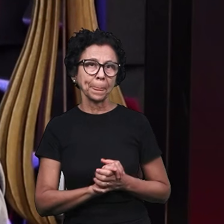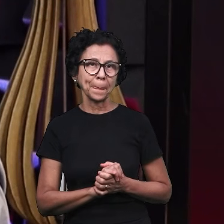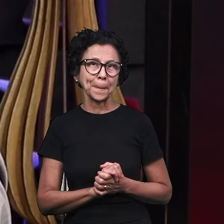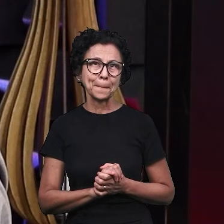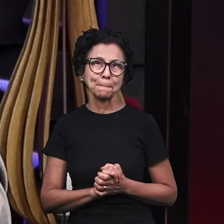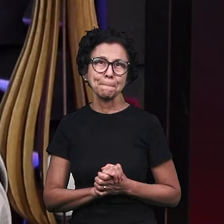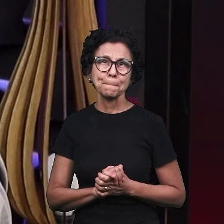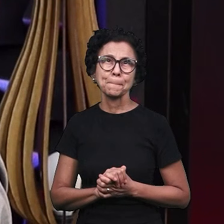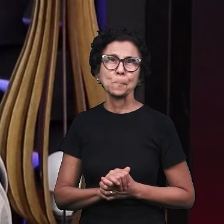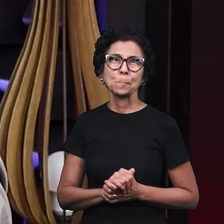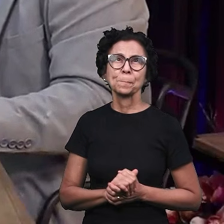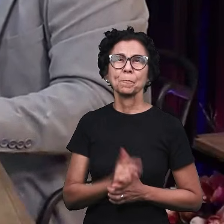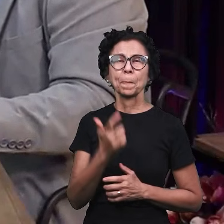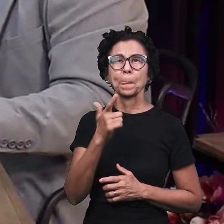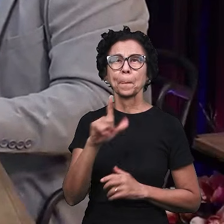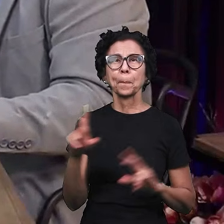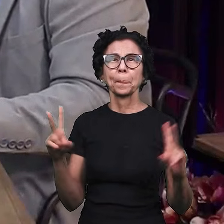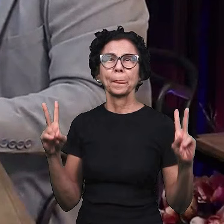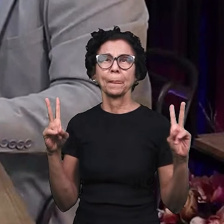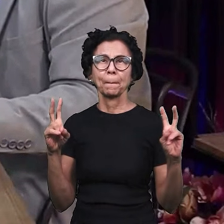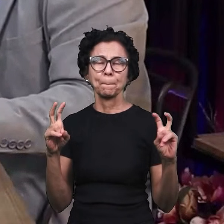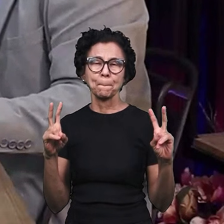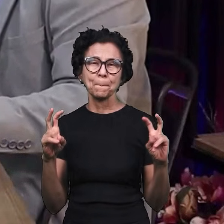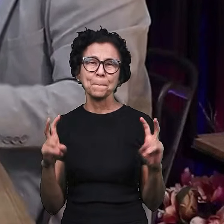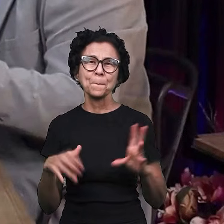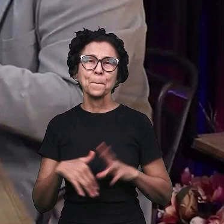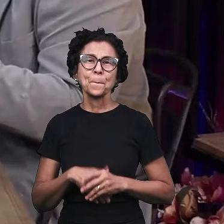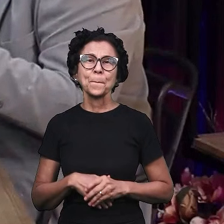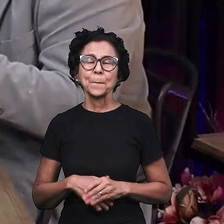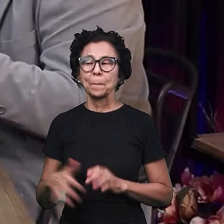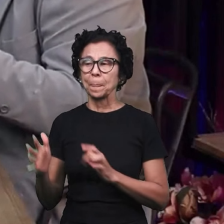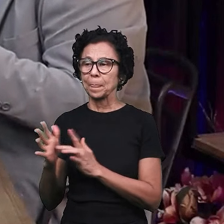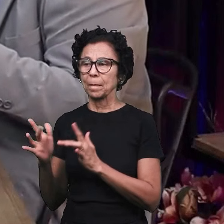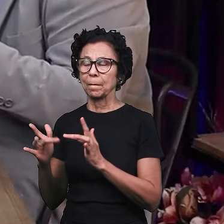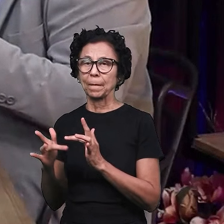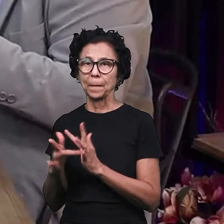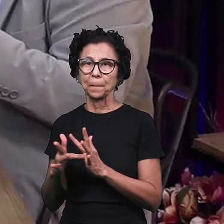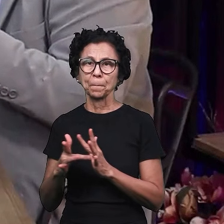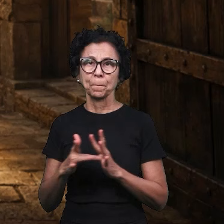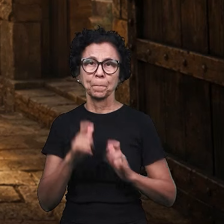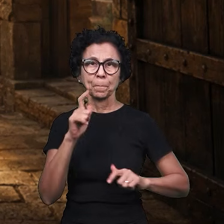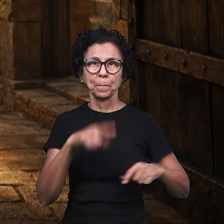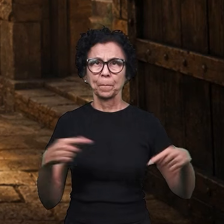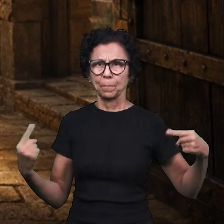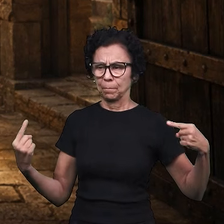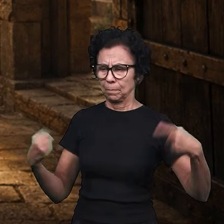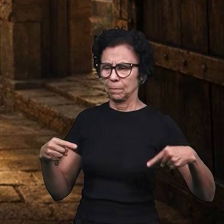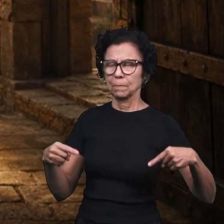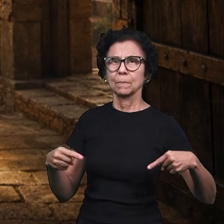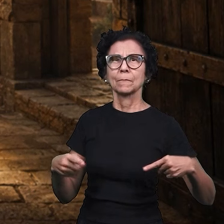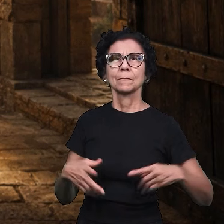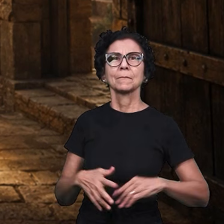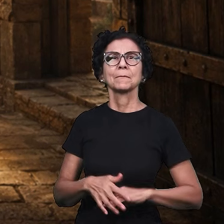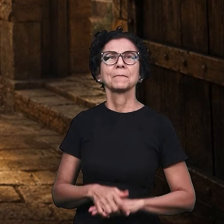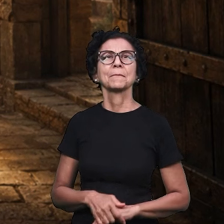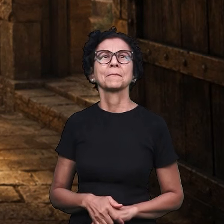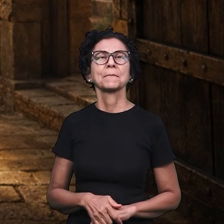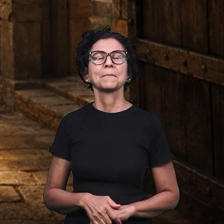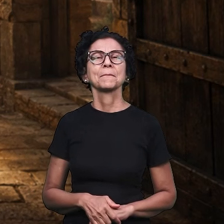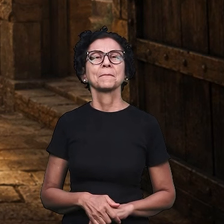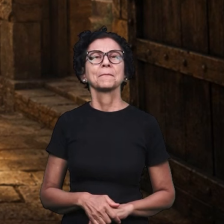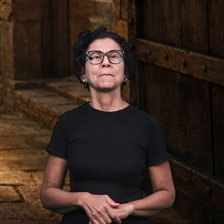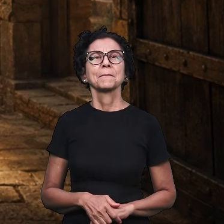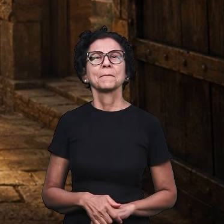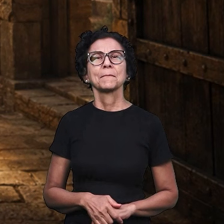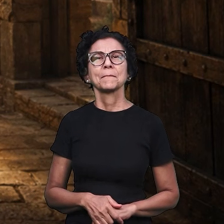né? Nós vamos falar do rei confrontado, o momento que Jesus é confrontado e é rejeitado ali, né?